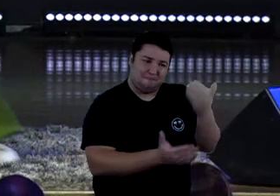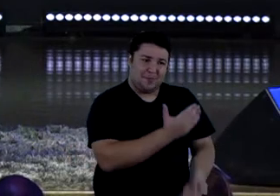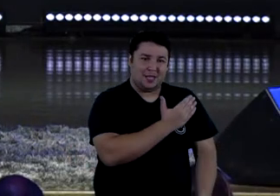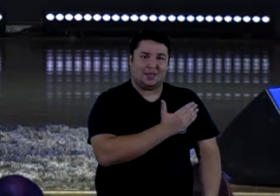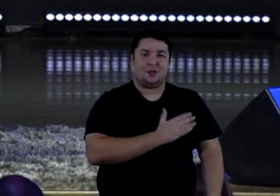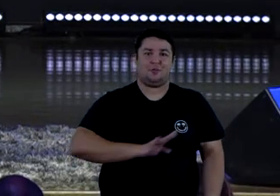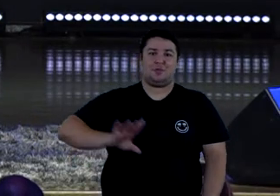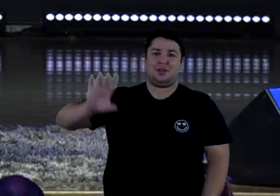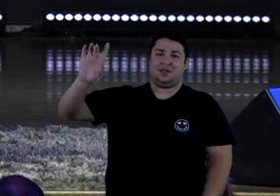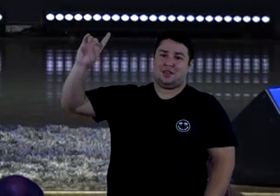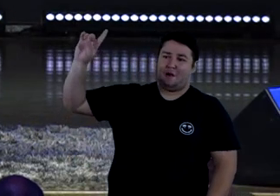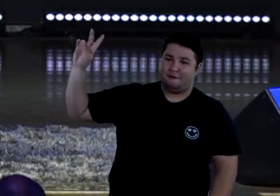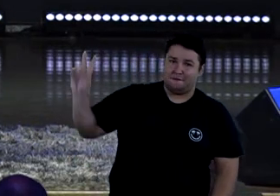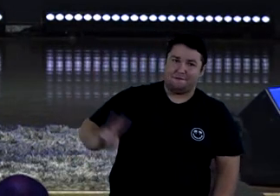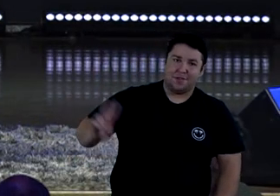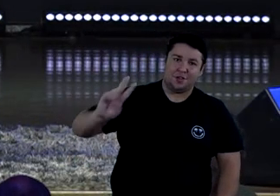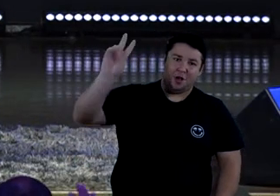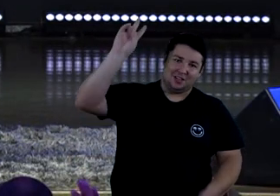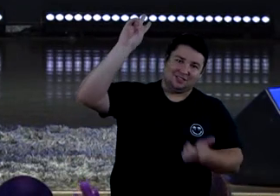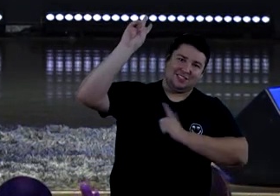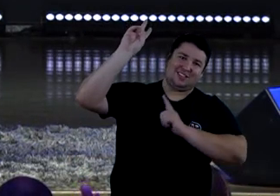vitória.